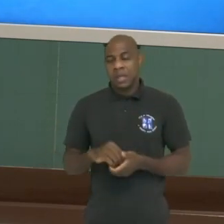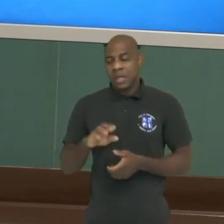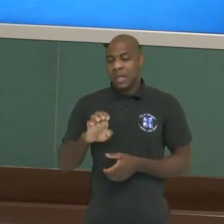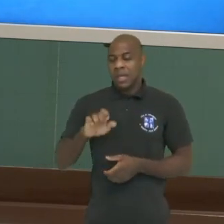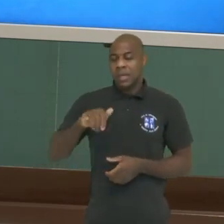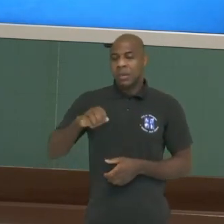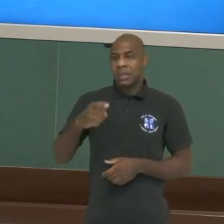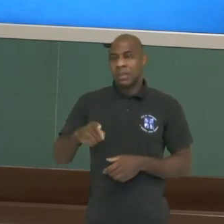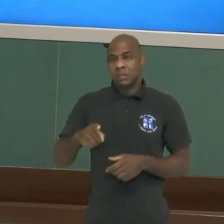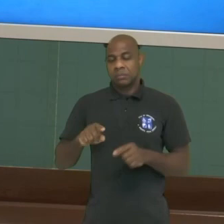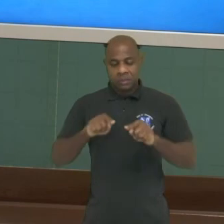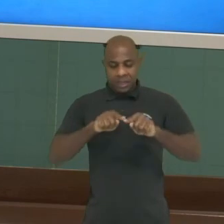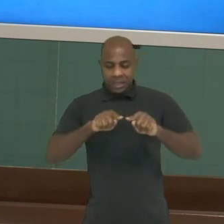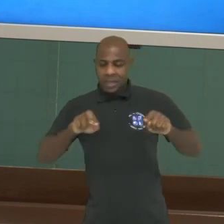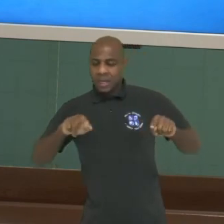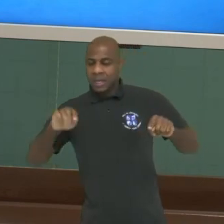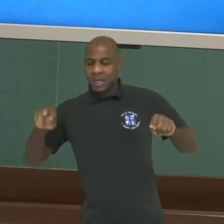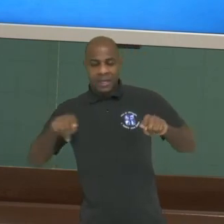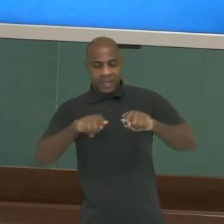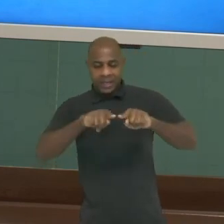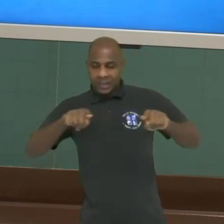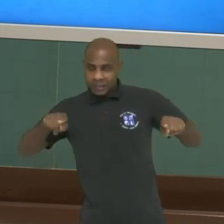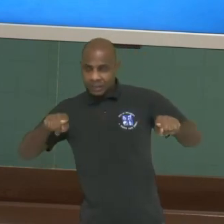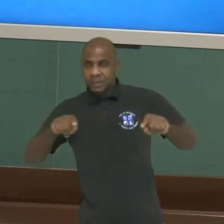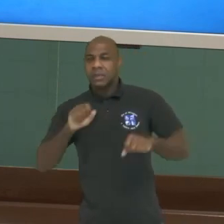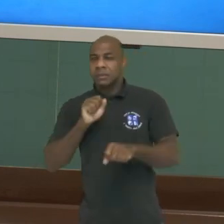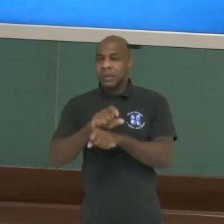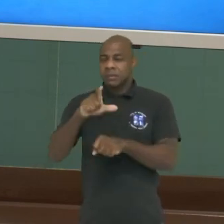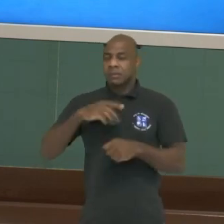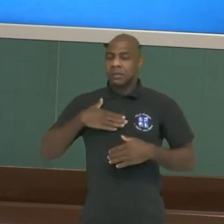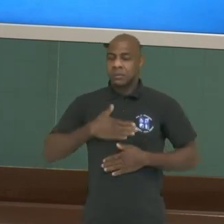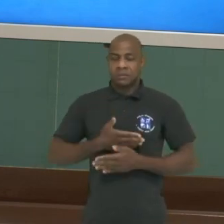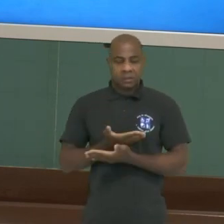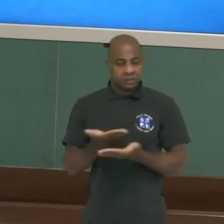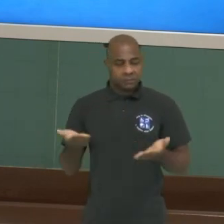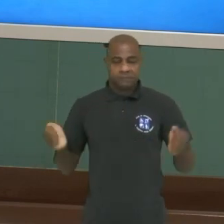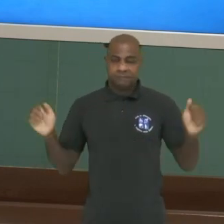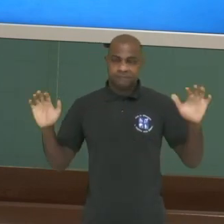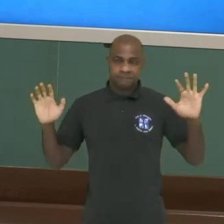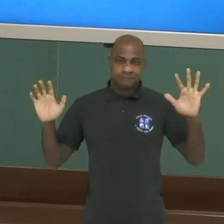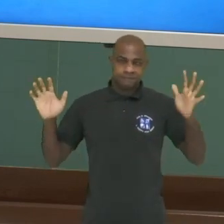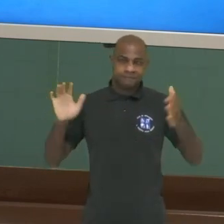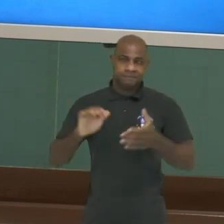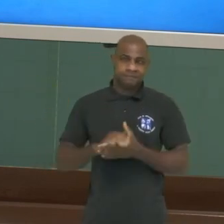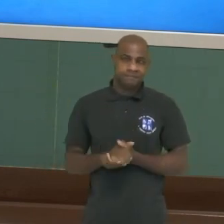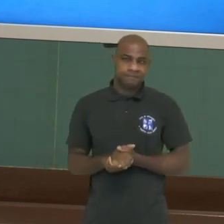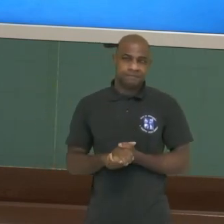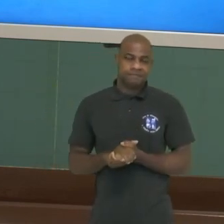equação de uma reta num plano. Espero que vocês tenham gostado e até breve, pessoal.